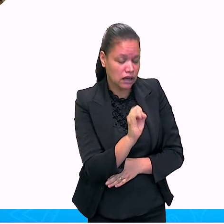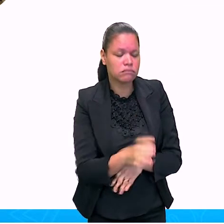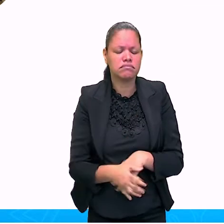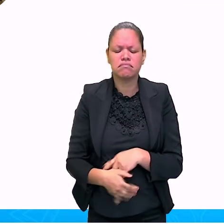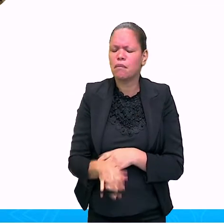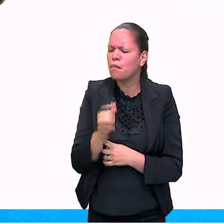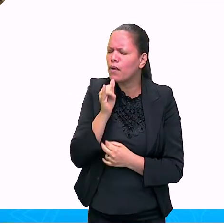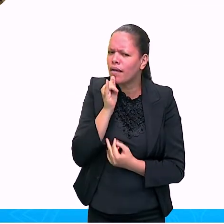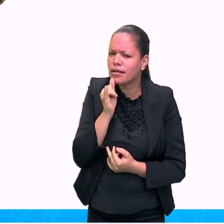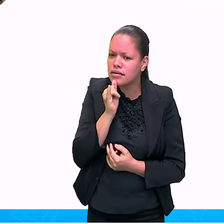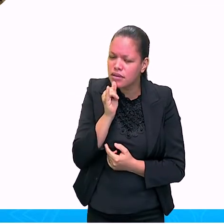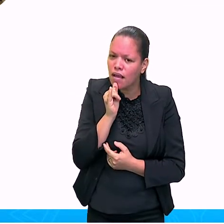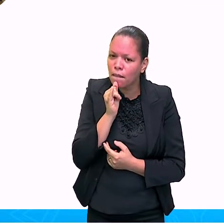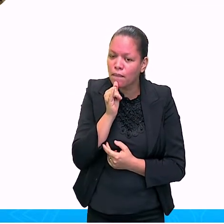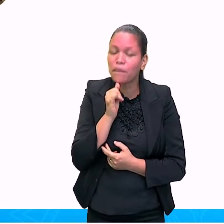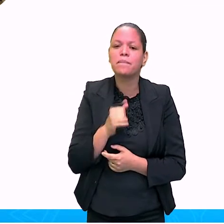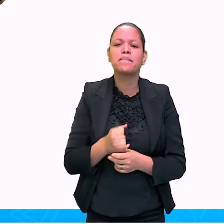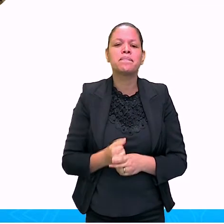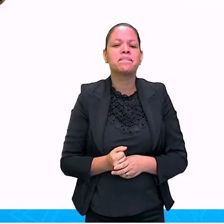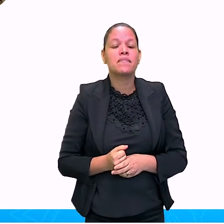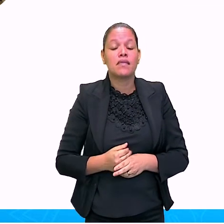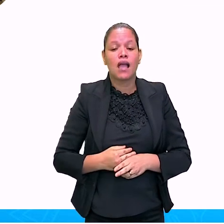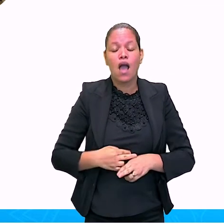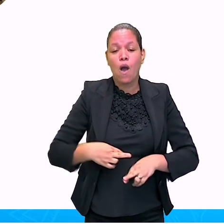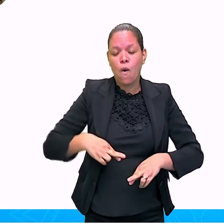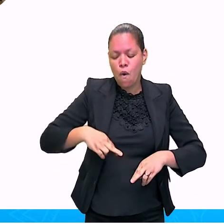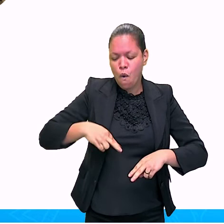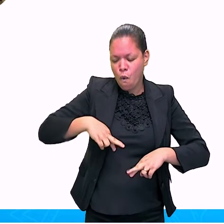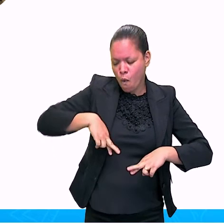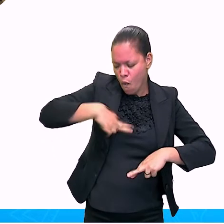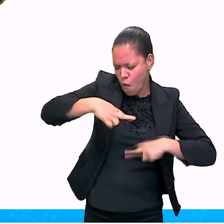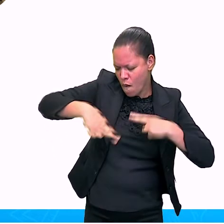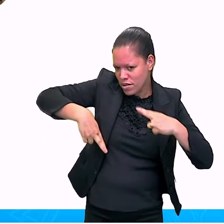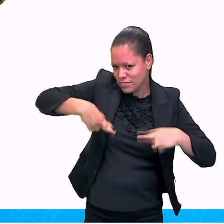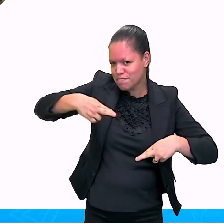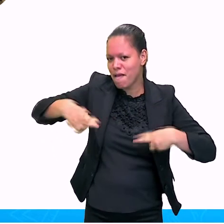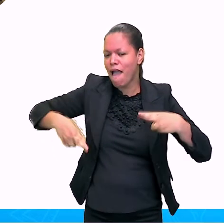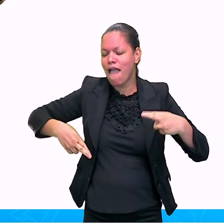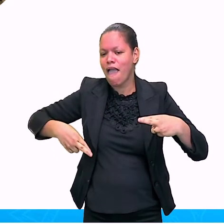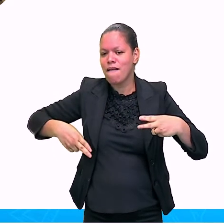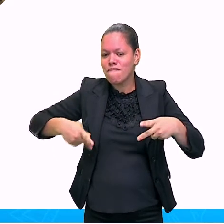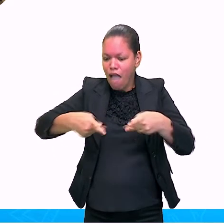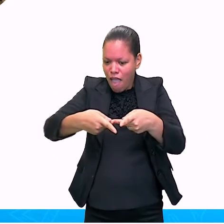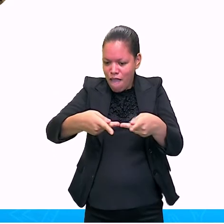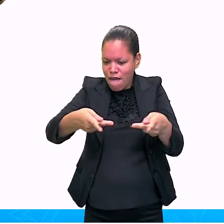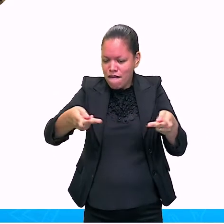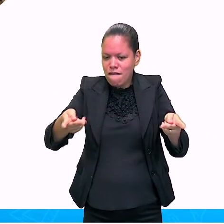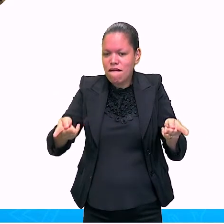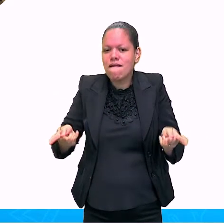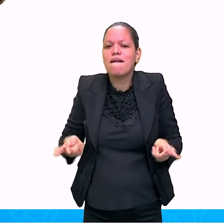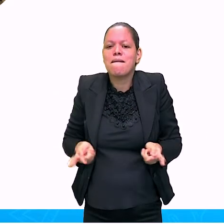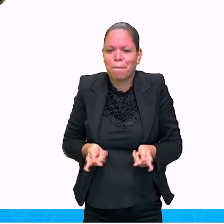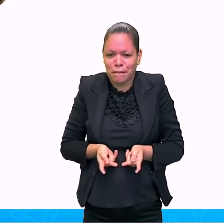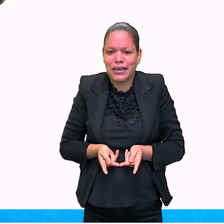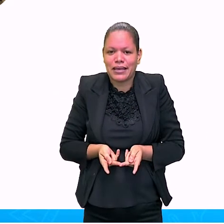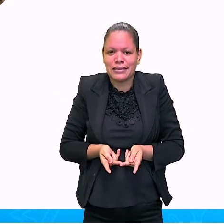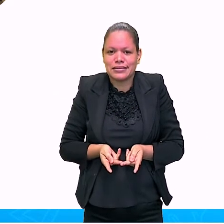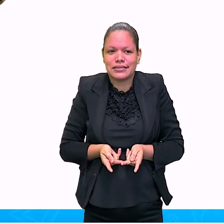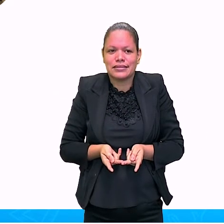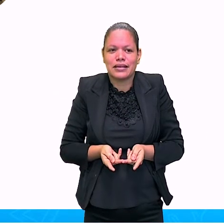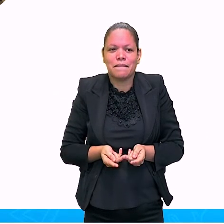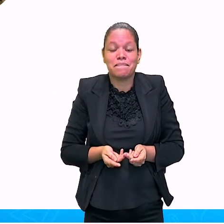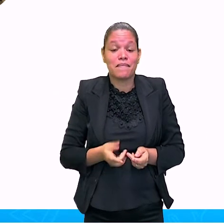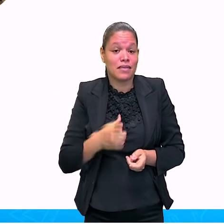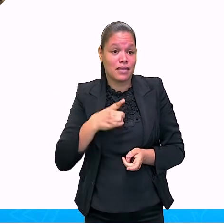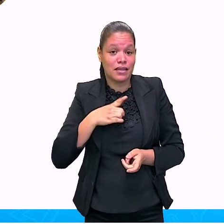festas culturais que acontecem no Brasil, mas que são oriundas, vindas da Itália. Então nós temos aí duas imagens